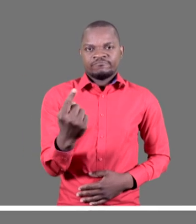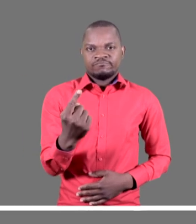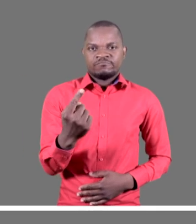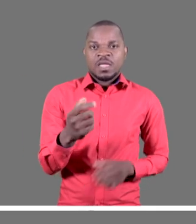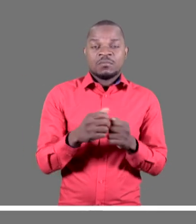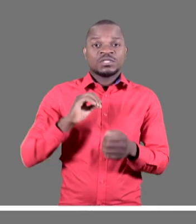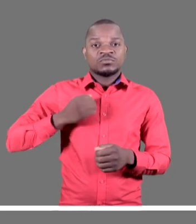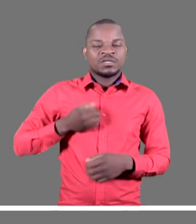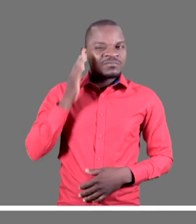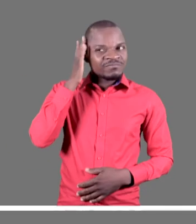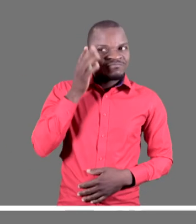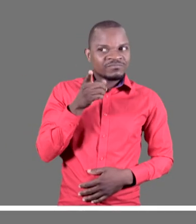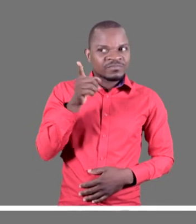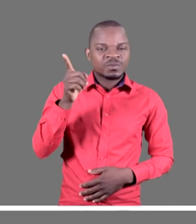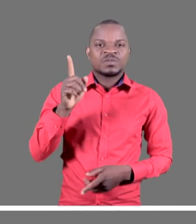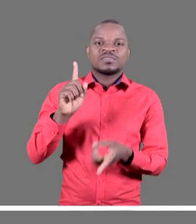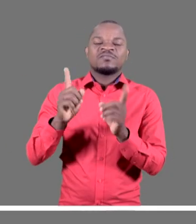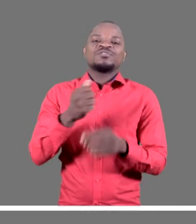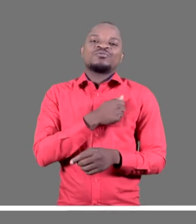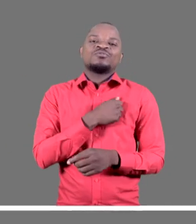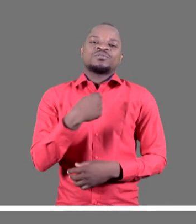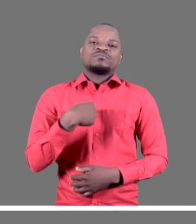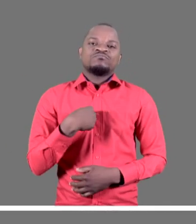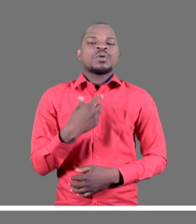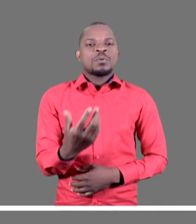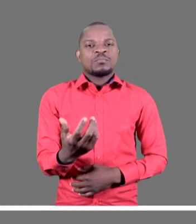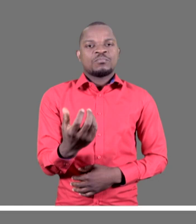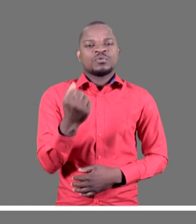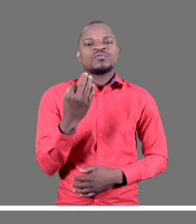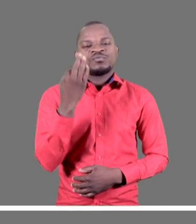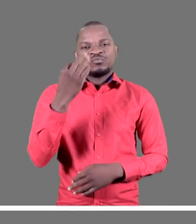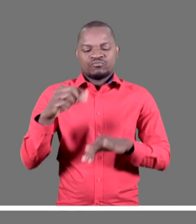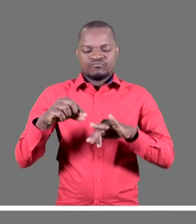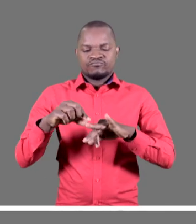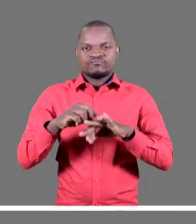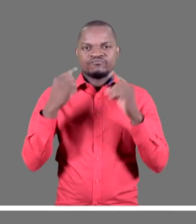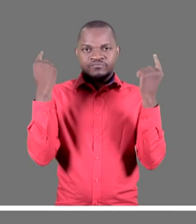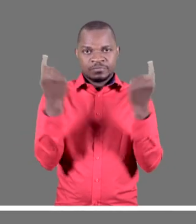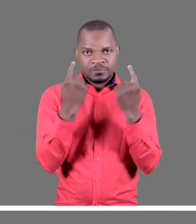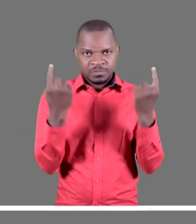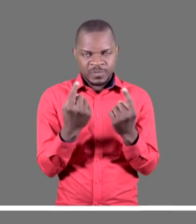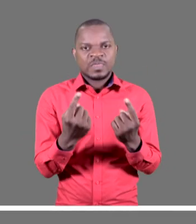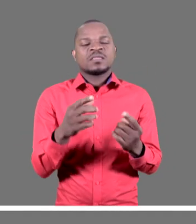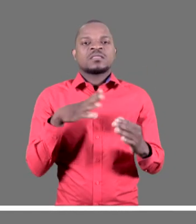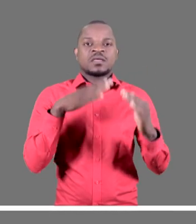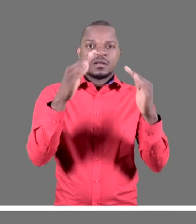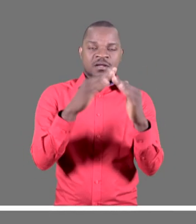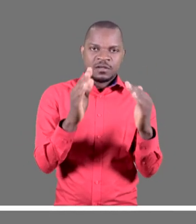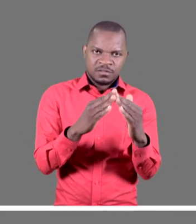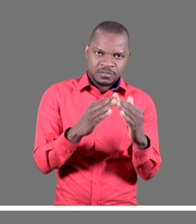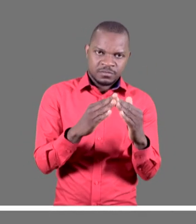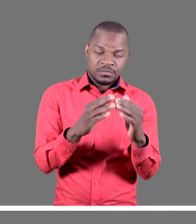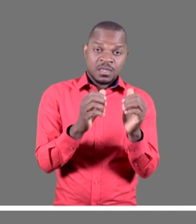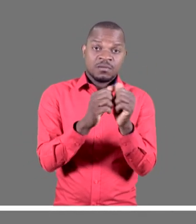que é alguém que realmente gosta dela e que pode constituir família, pode constituir o lar. E muitas das